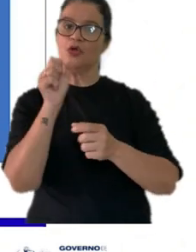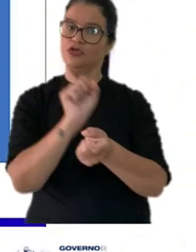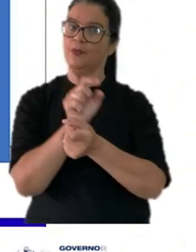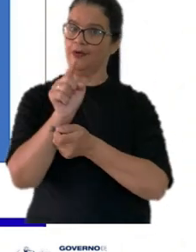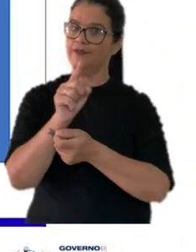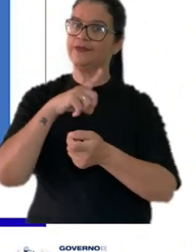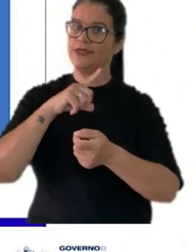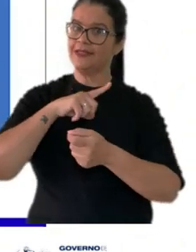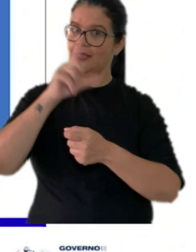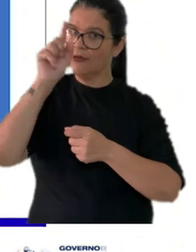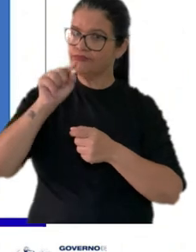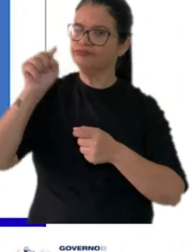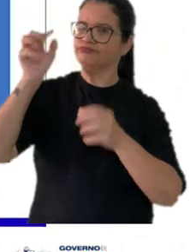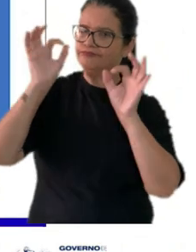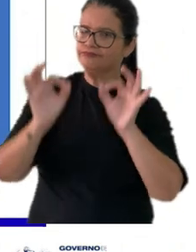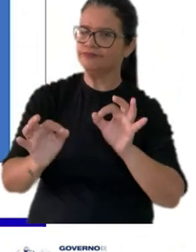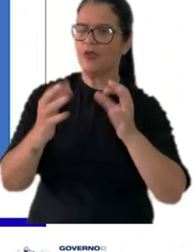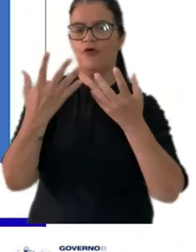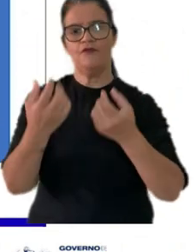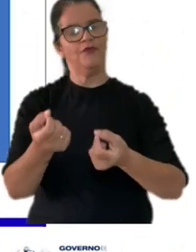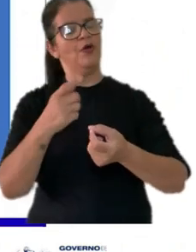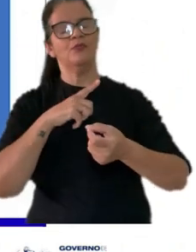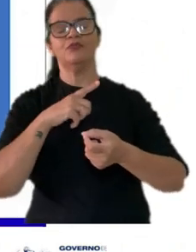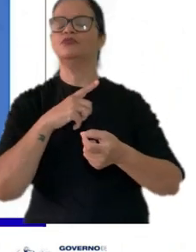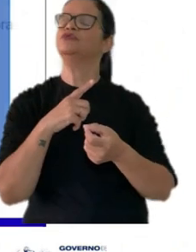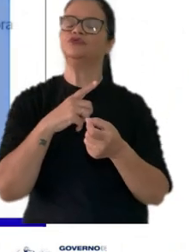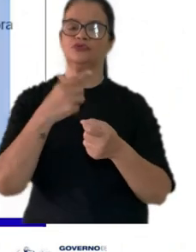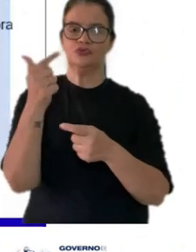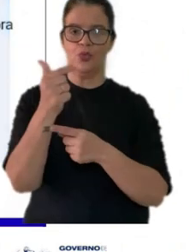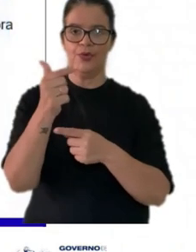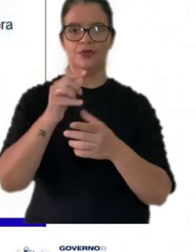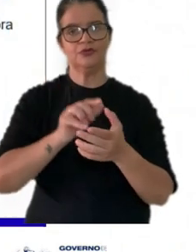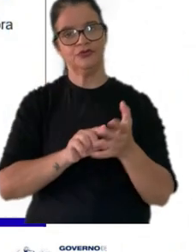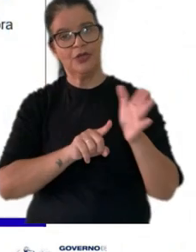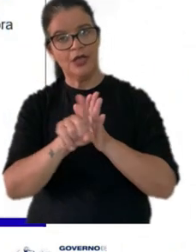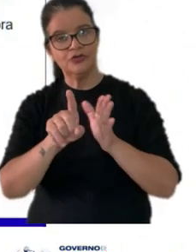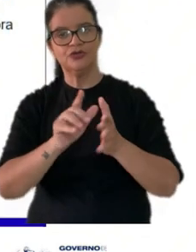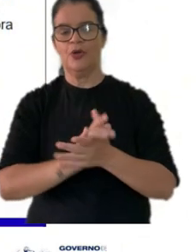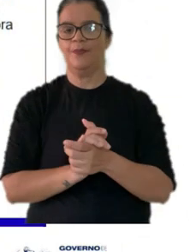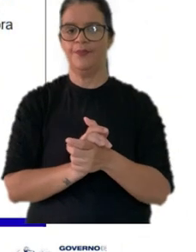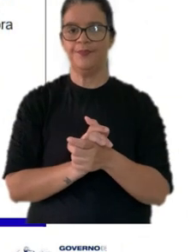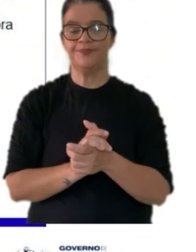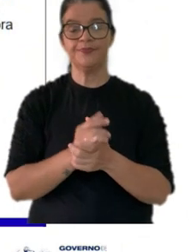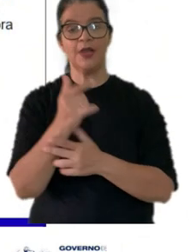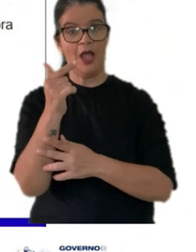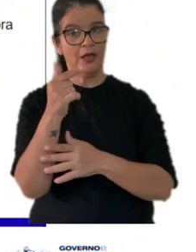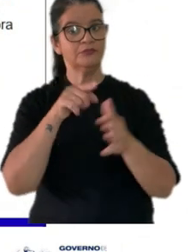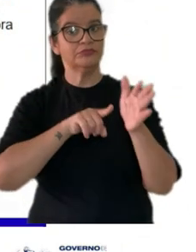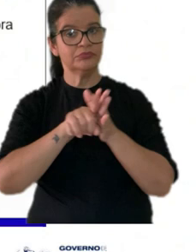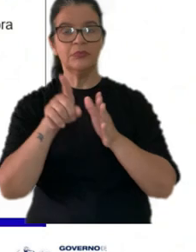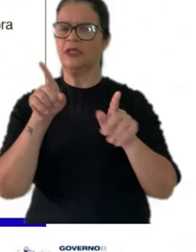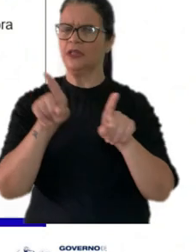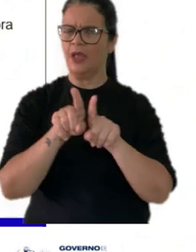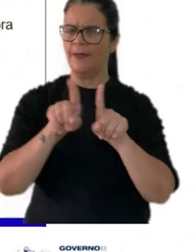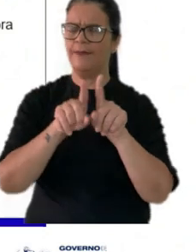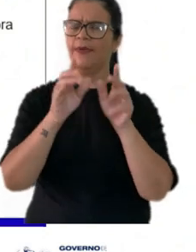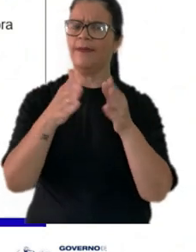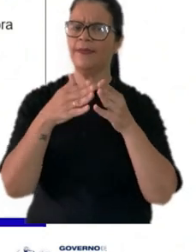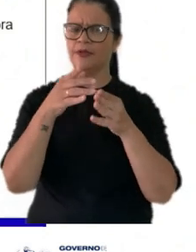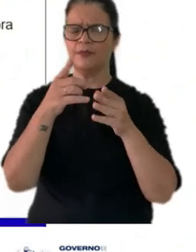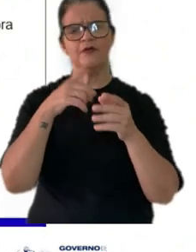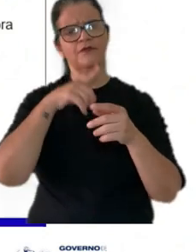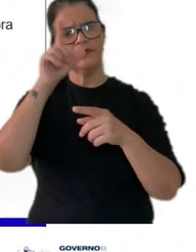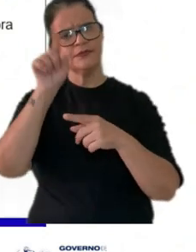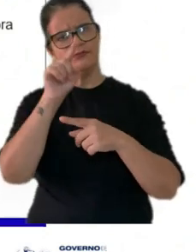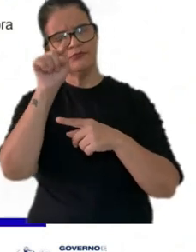gabaritado vamos agora a questão 2 na questão 2 também pede para você assinalar a